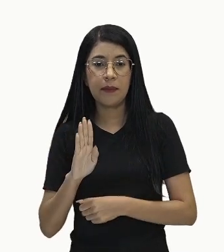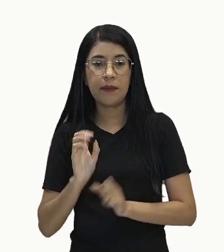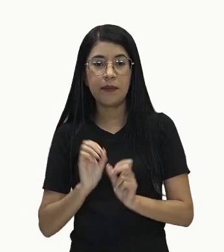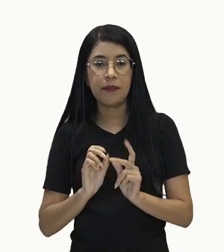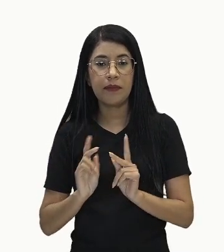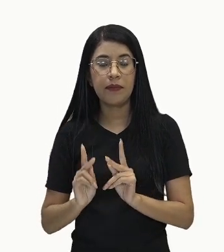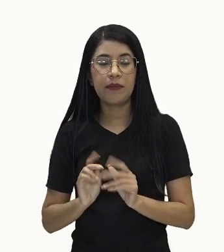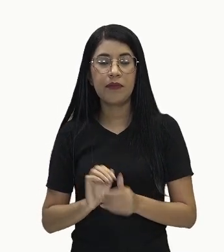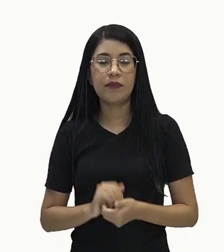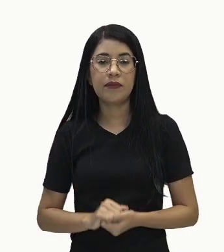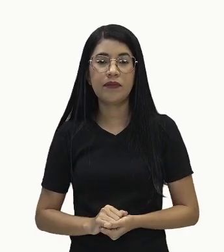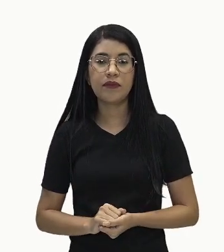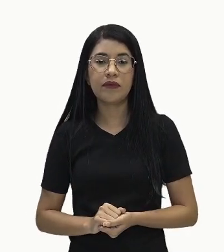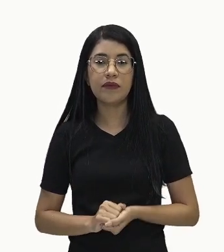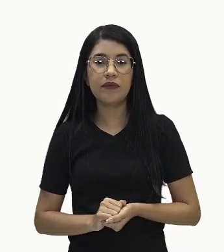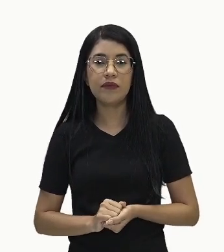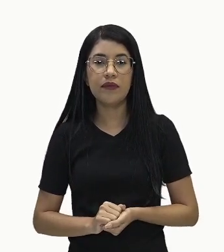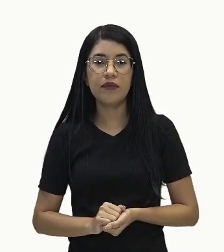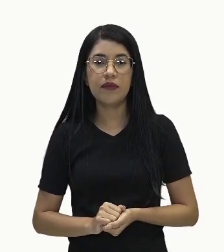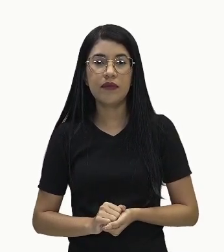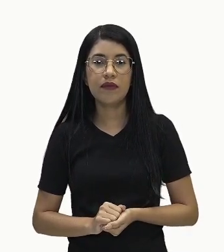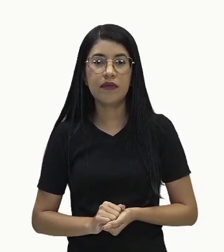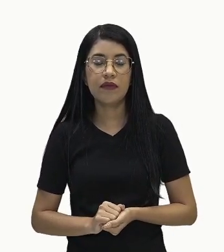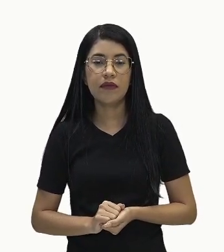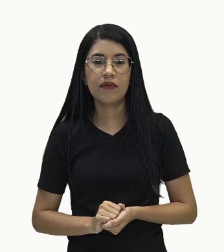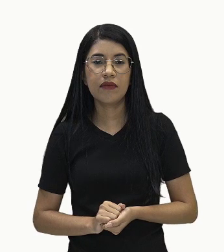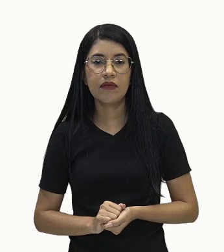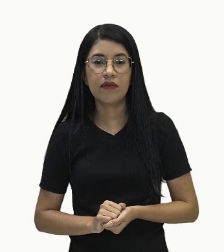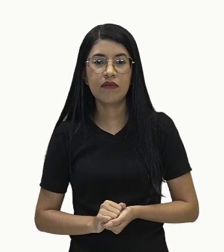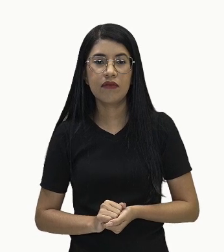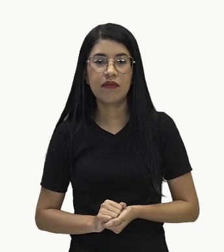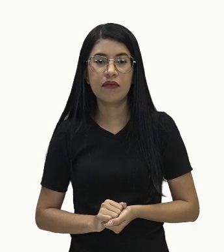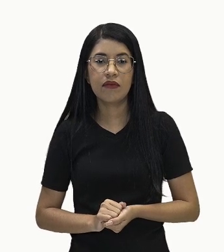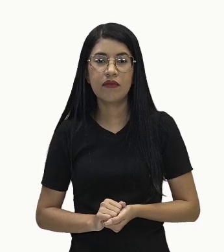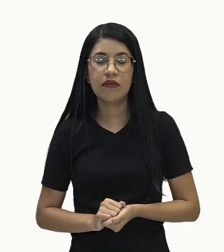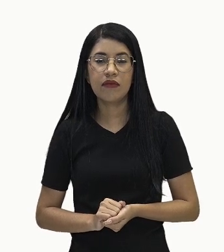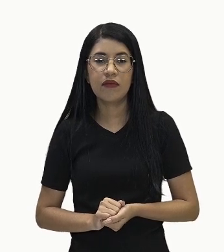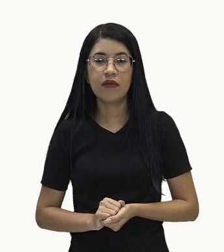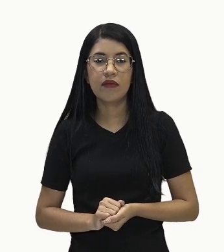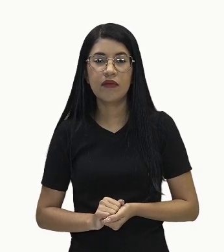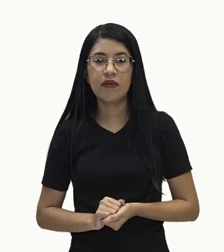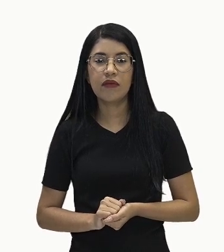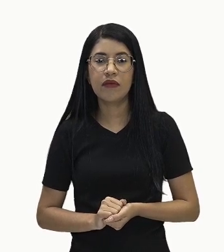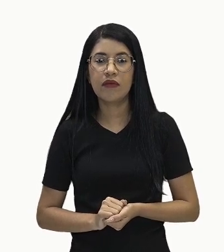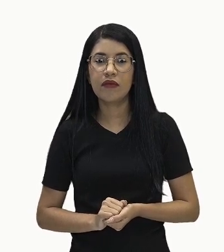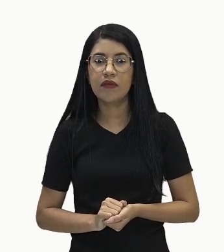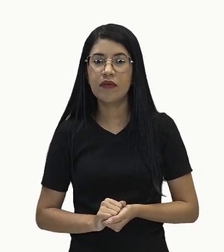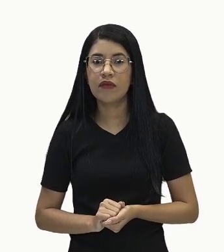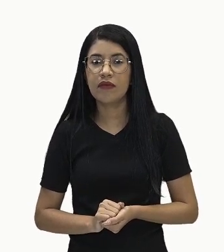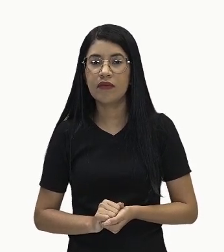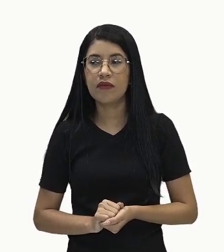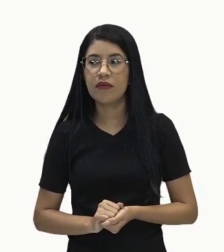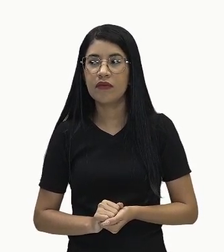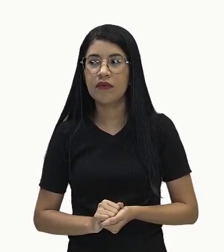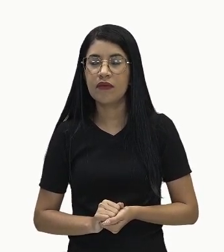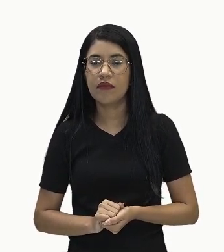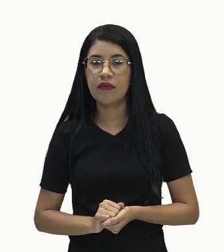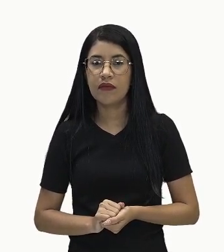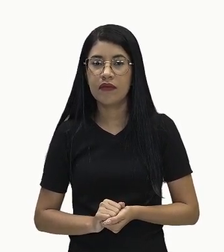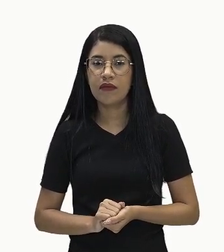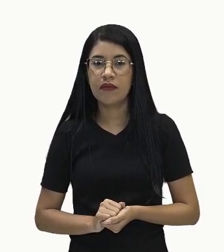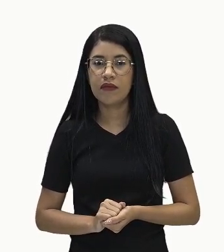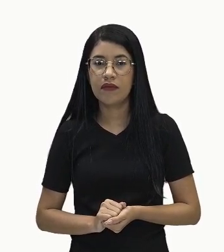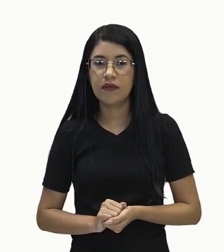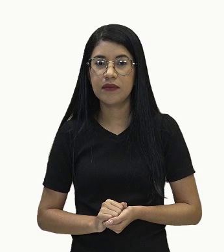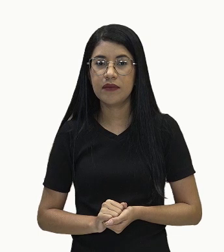considerada o quê? Baixa. Alternativa B. Beleza? Então, ó, ficou bem clara